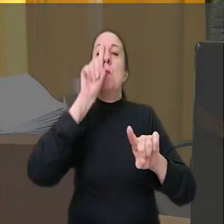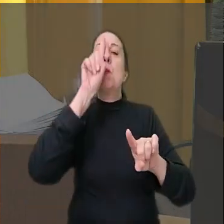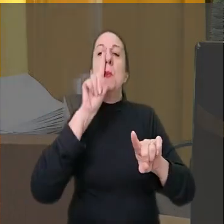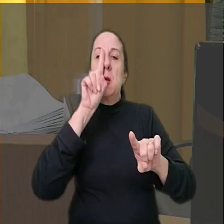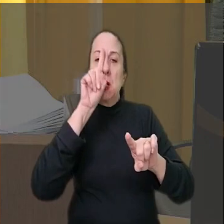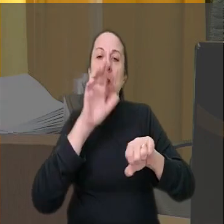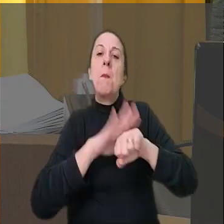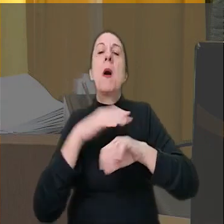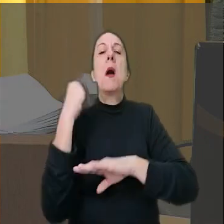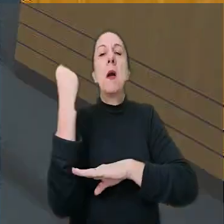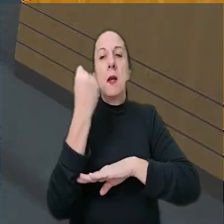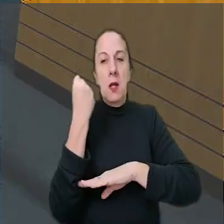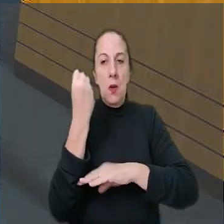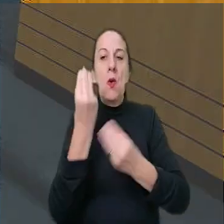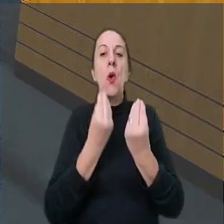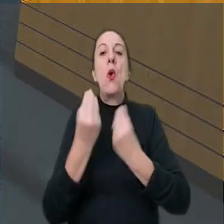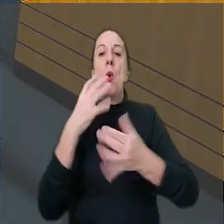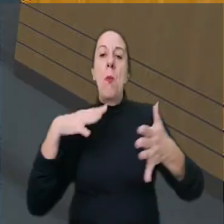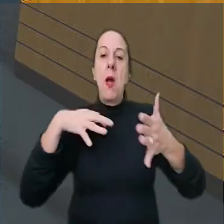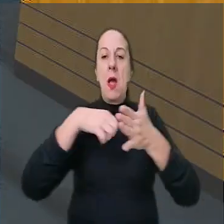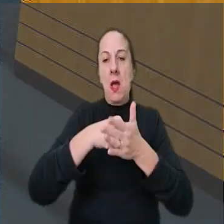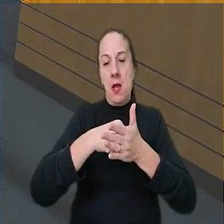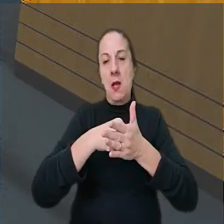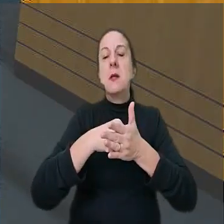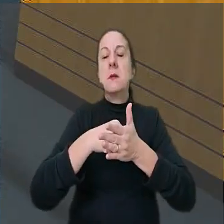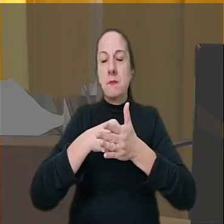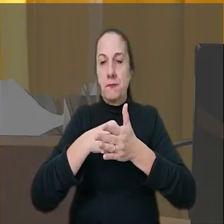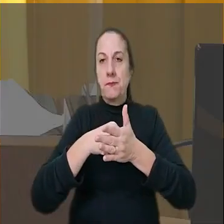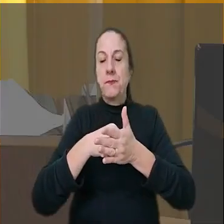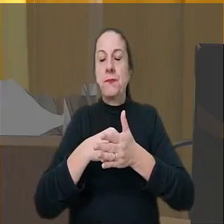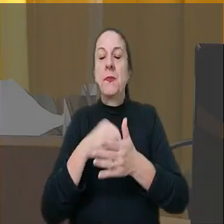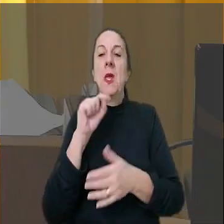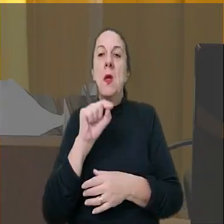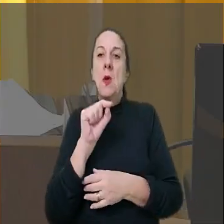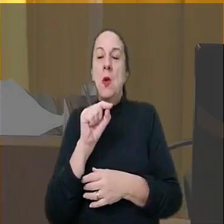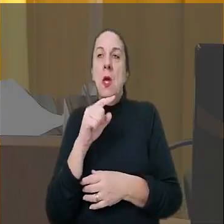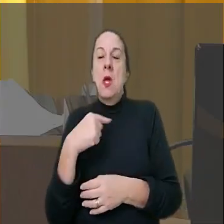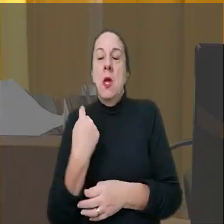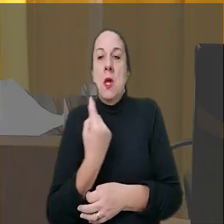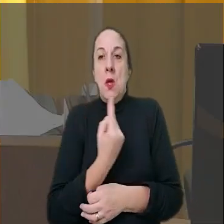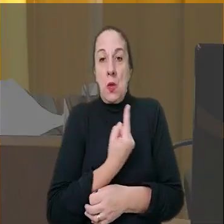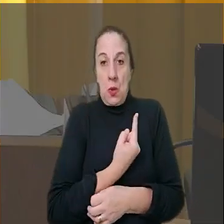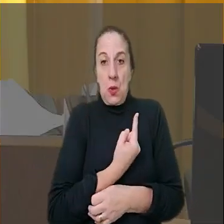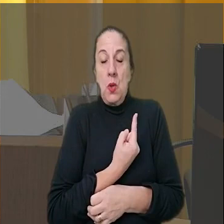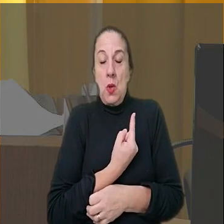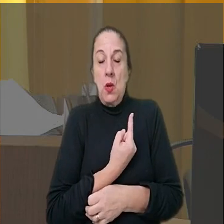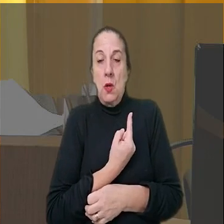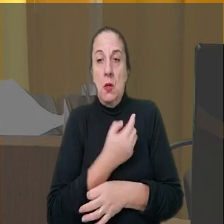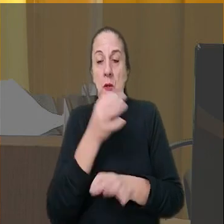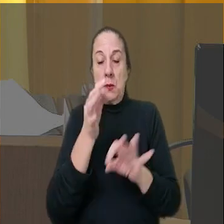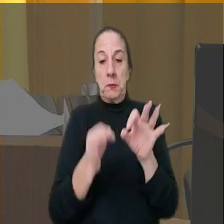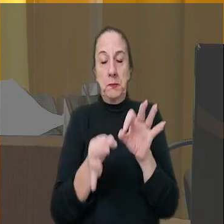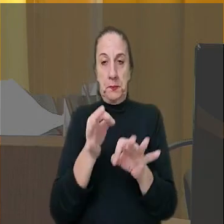riscos mais acentuados, como o de acidentes de trânsito. Estamos considerando, como é a nossa